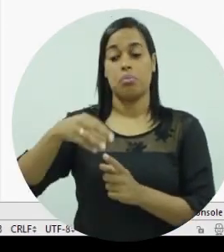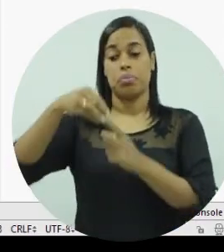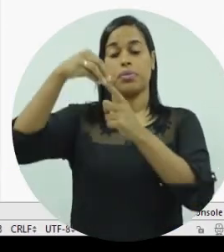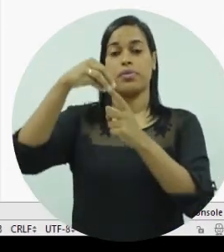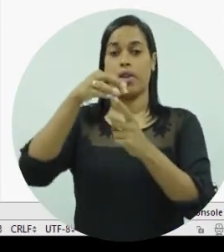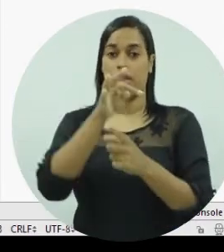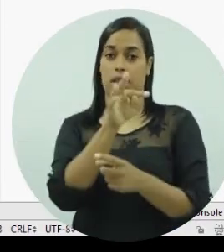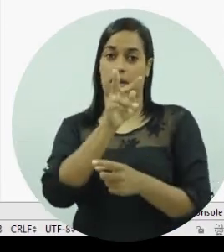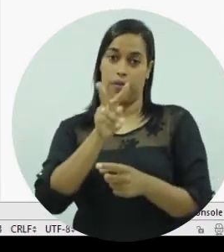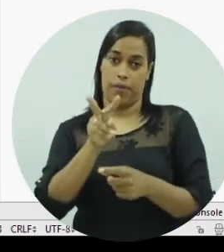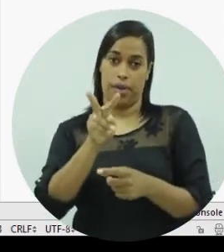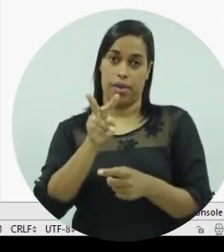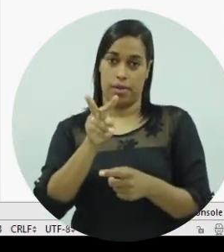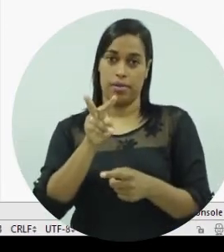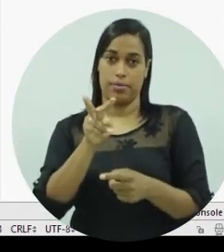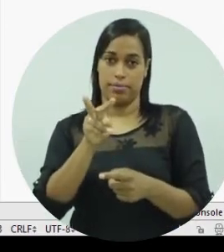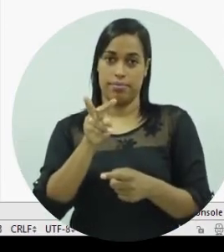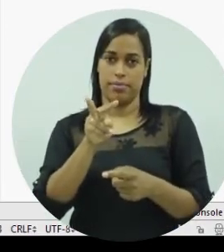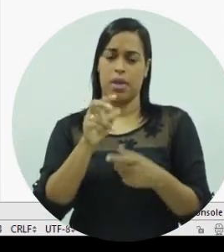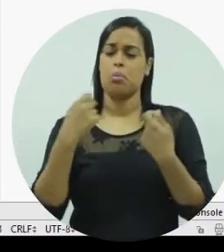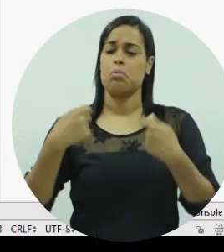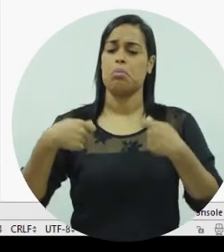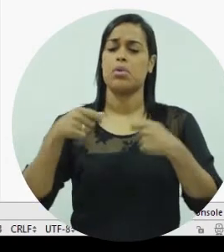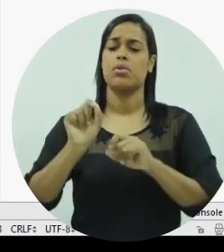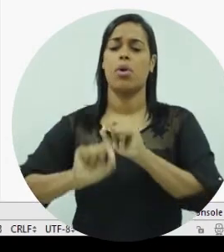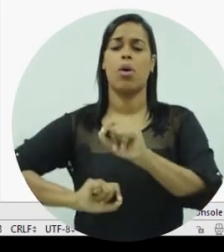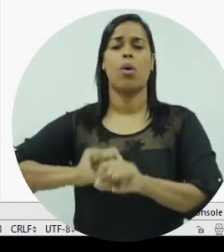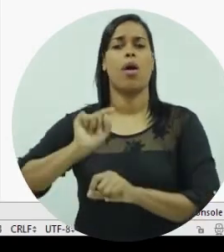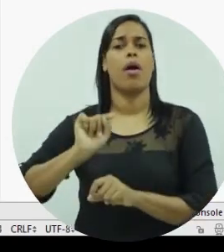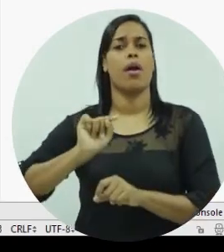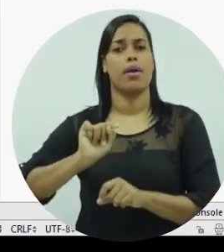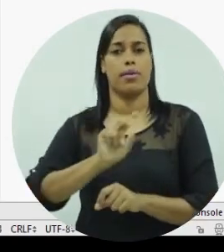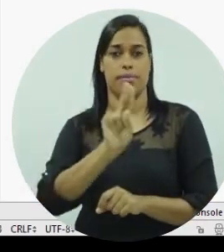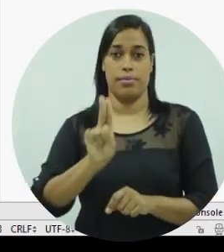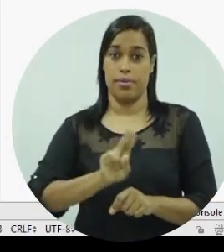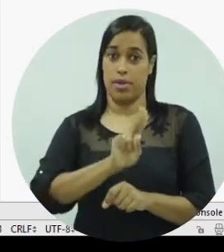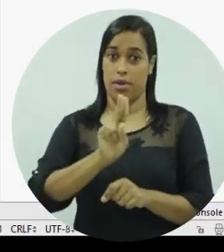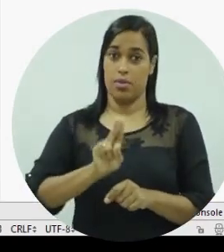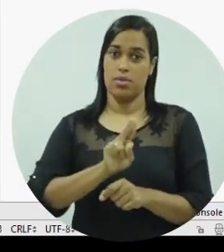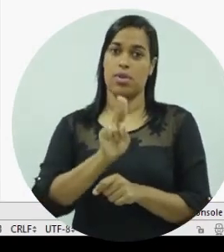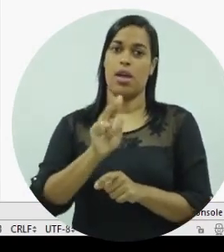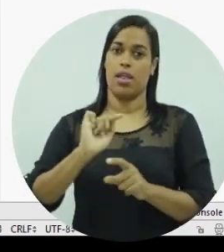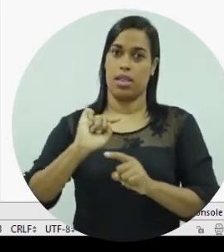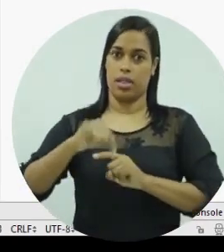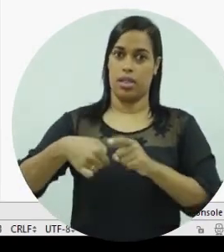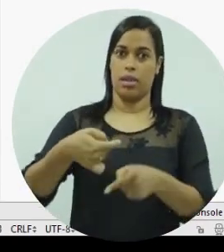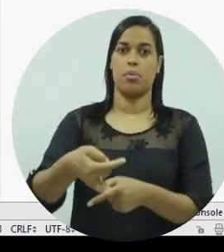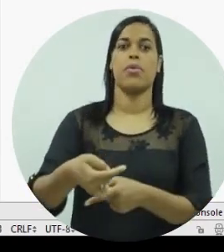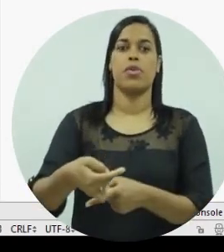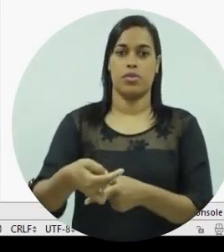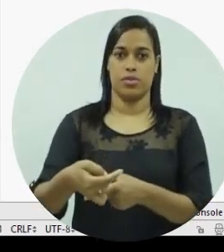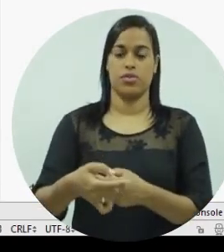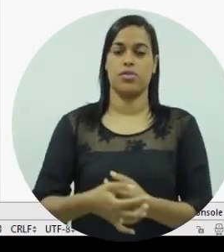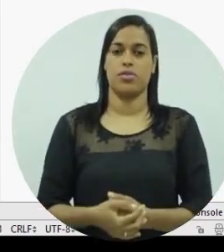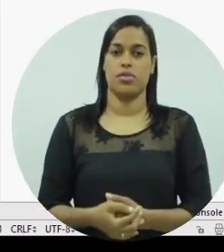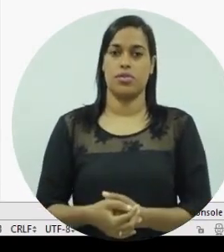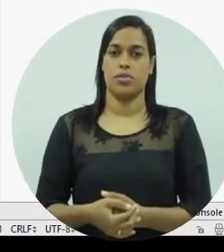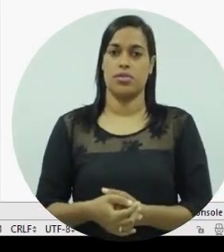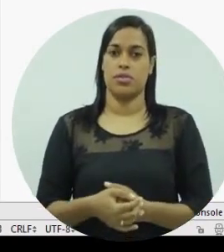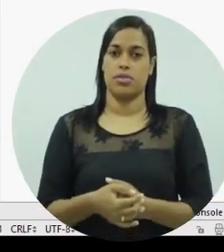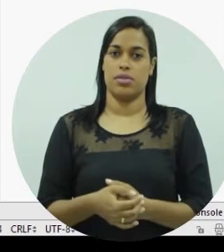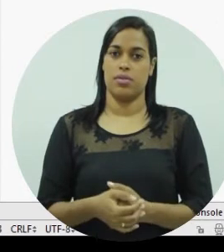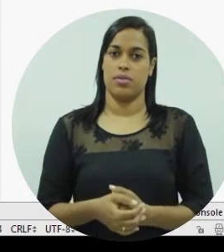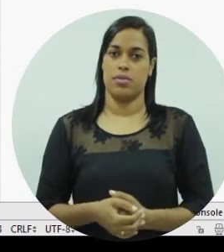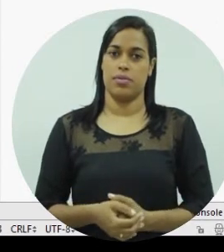esse TV. Para que a gente precisa disso? Para usar mais tarde. Então, vamos pegar